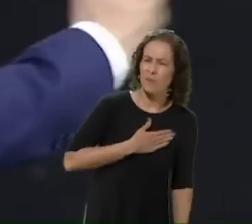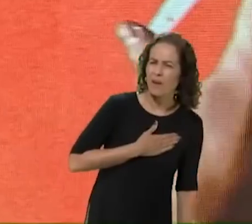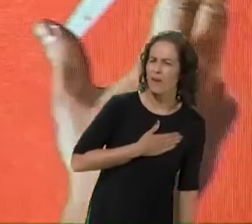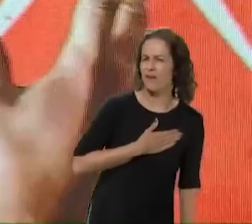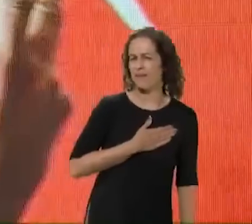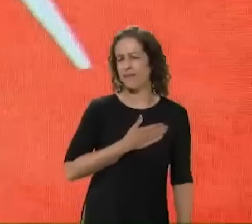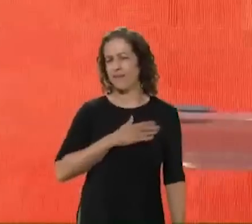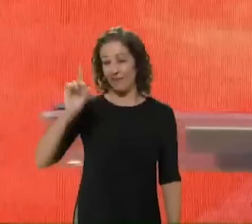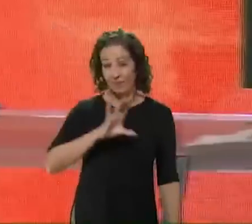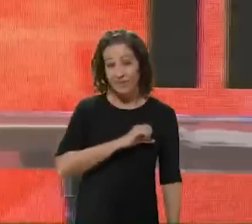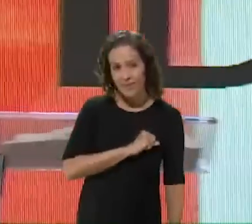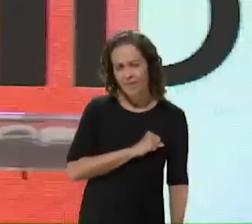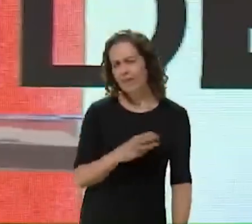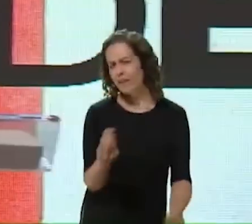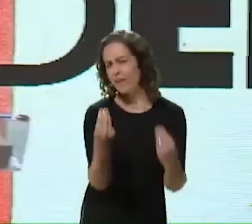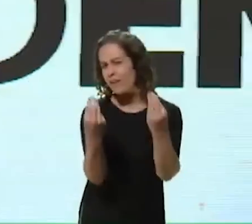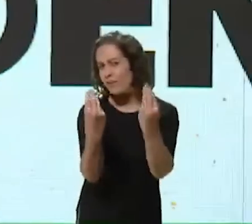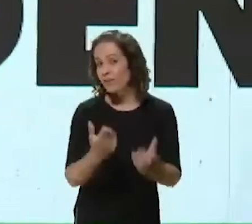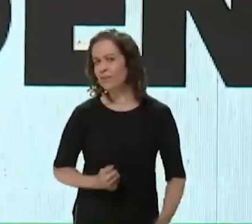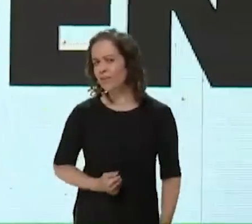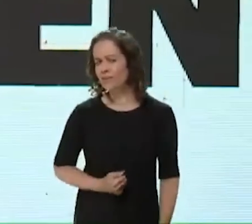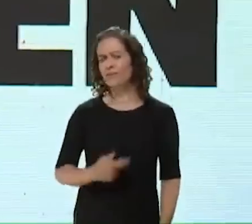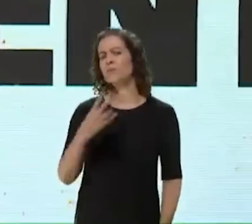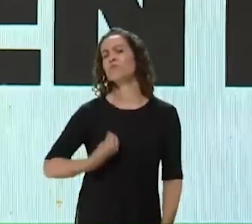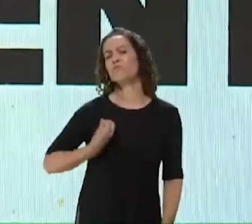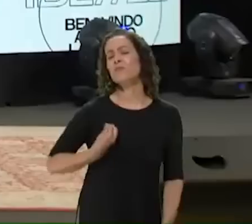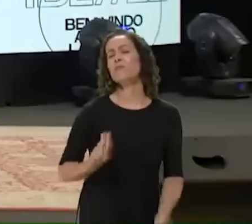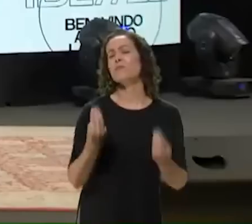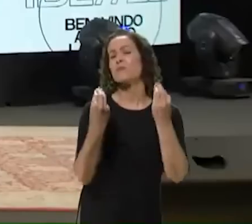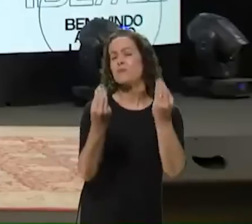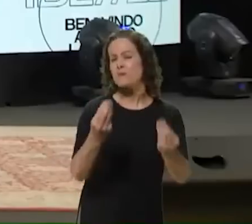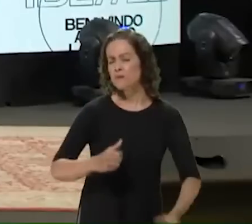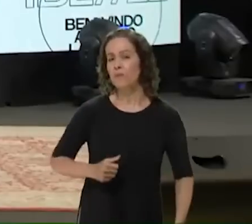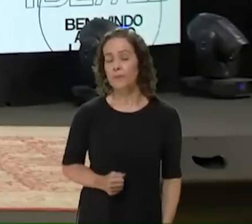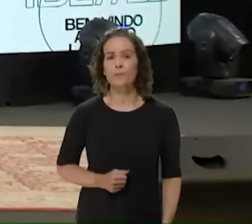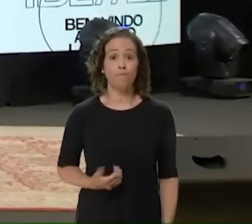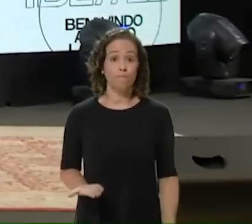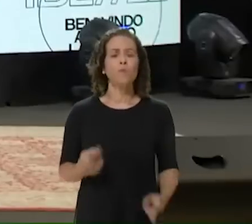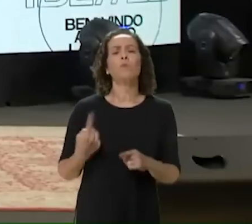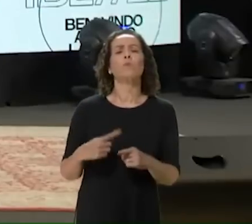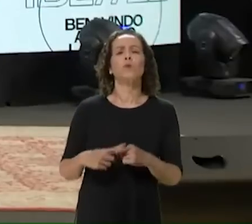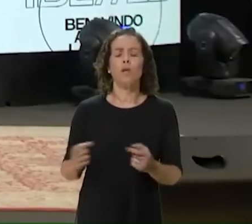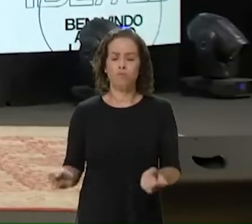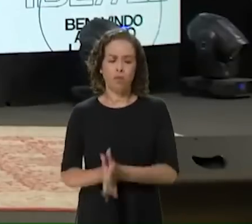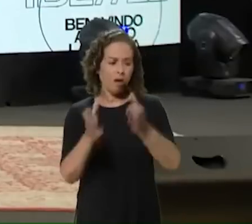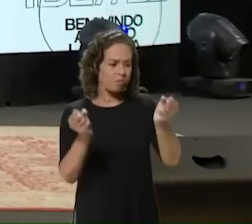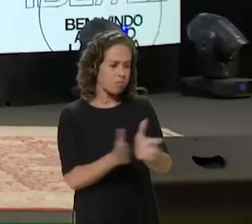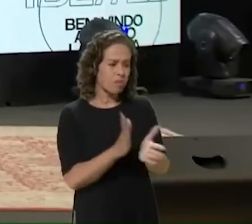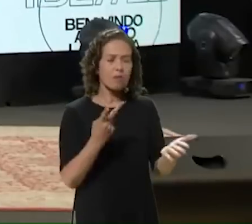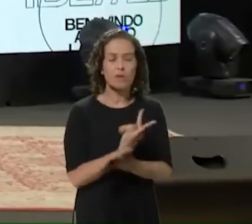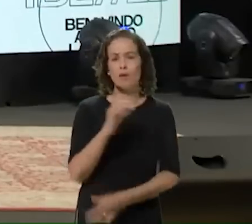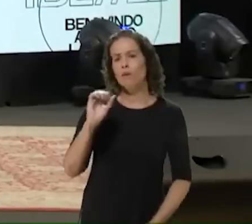Cadê? Cadê? Cadê na sua vida aí? O que mais? Significa, por que que o sobrenatural não acontece na sua vida? Se você é filho